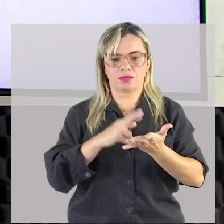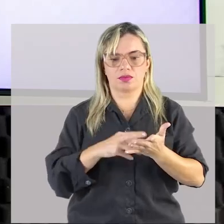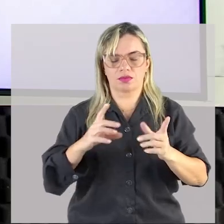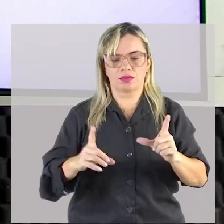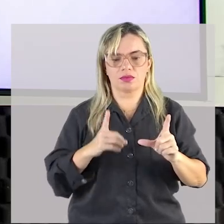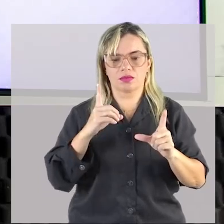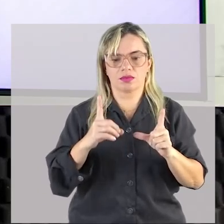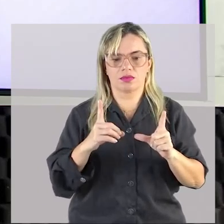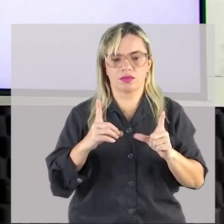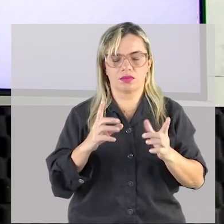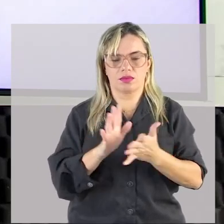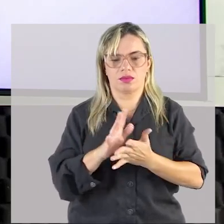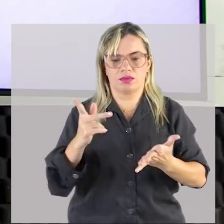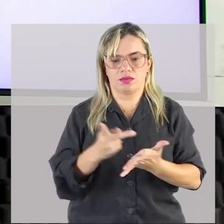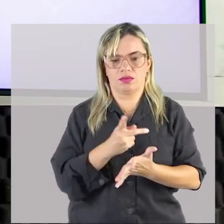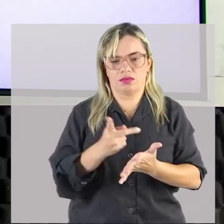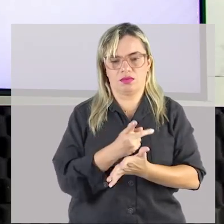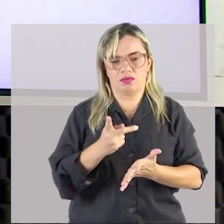a letra D também,